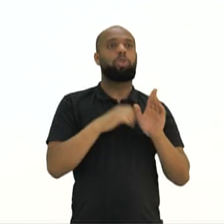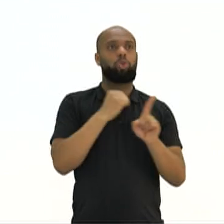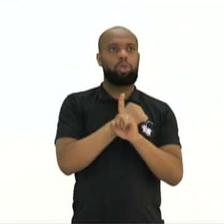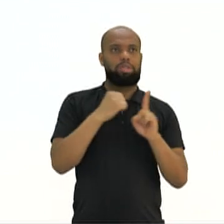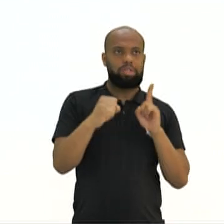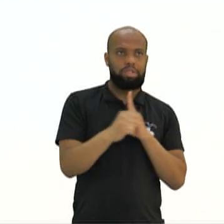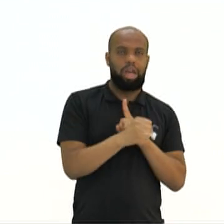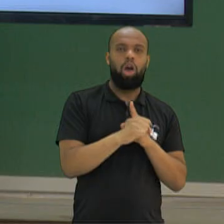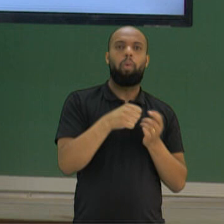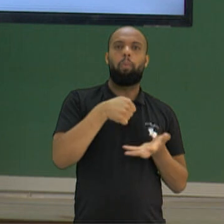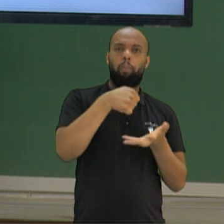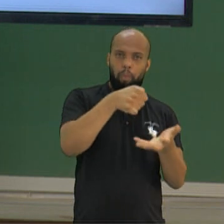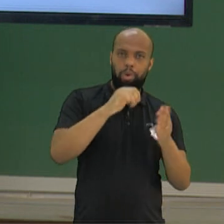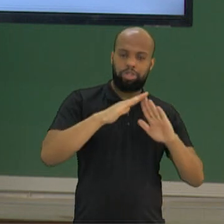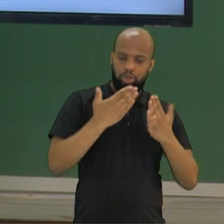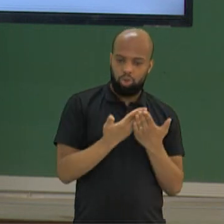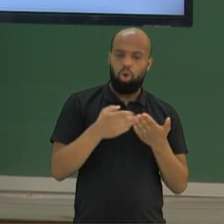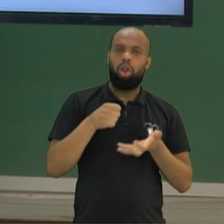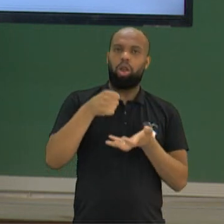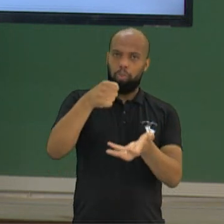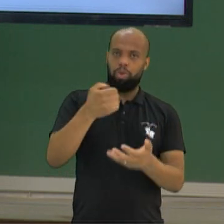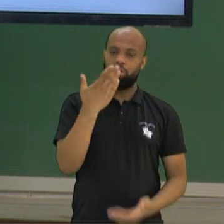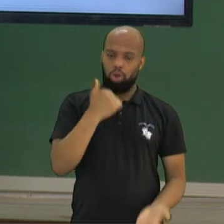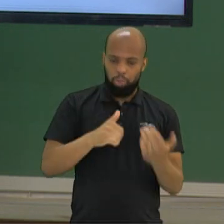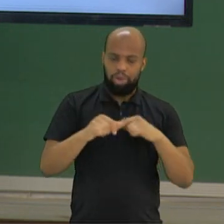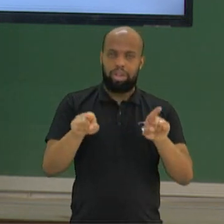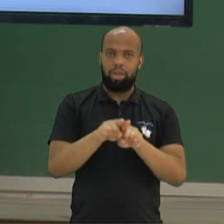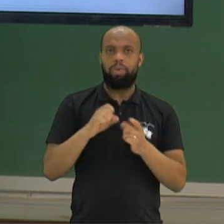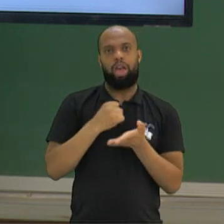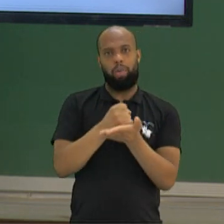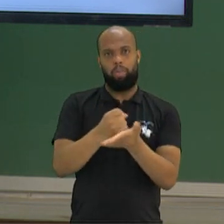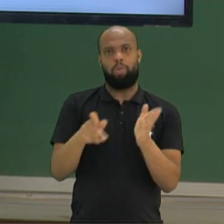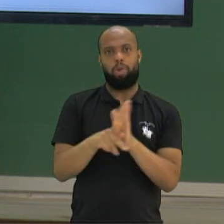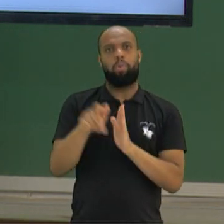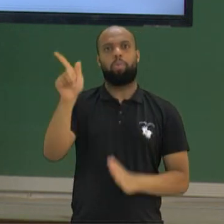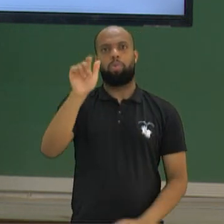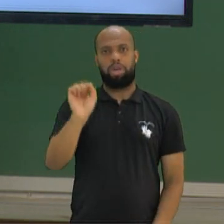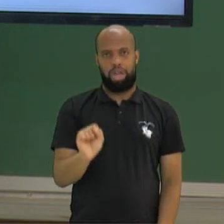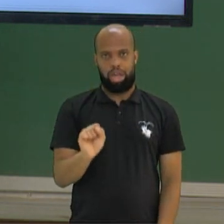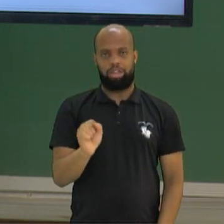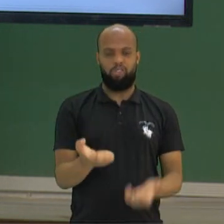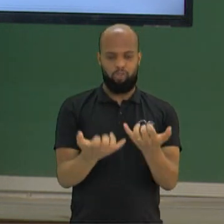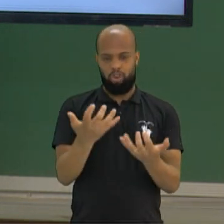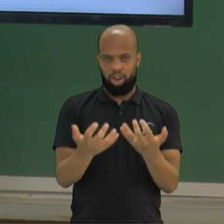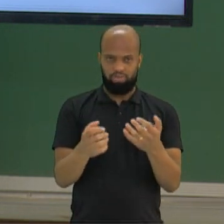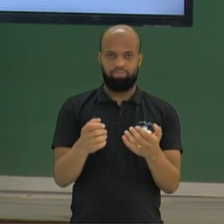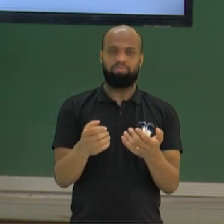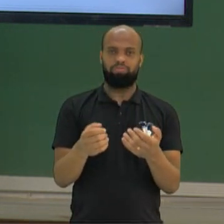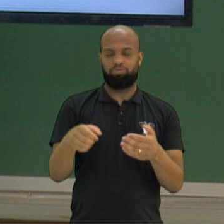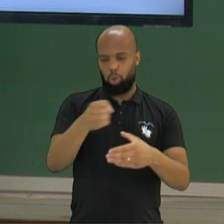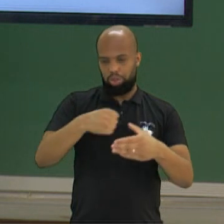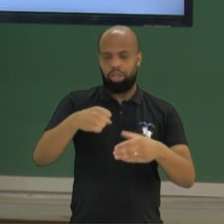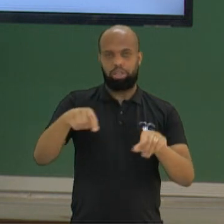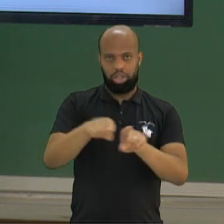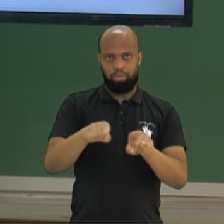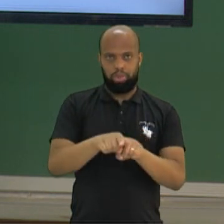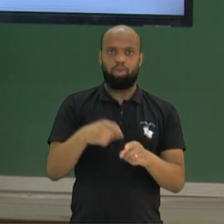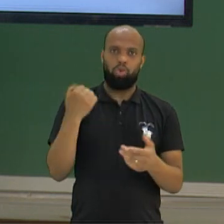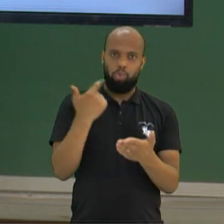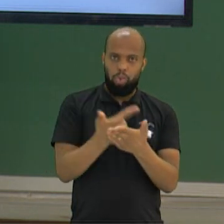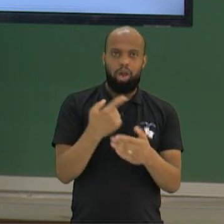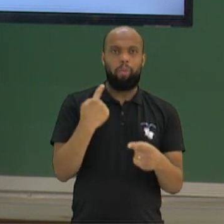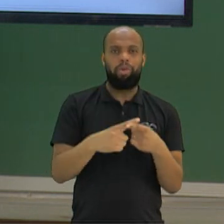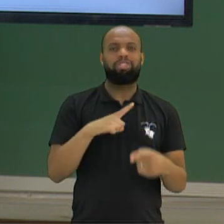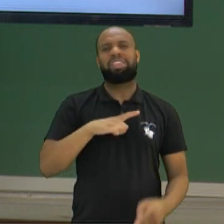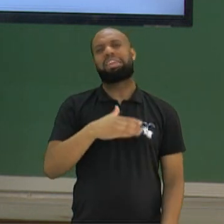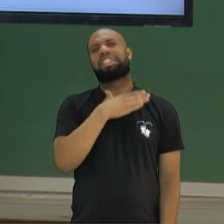Bolsa Alimentação e Auxílio Gás. Né? Então, devido à condição econômica do Brasil, né, essa crise internacional que afeta a questão